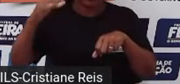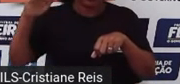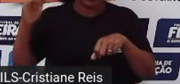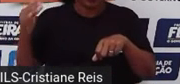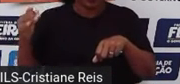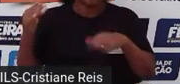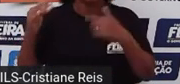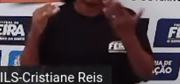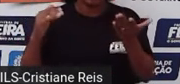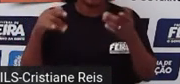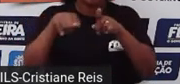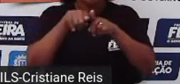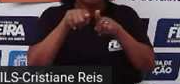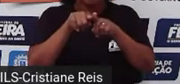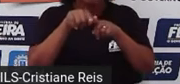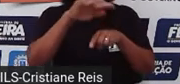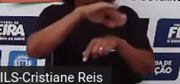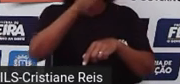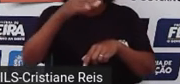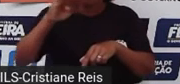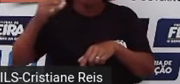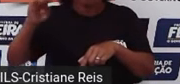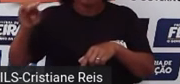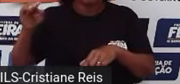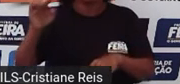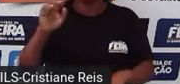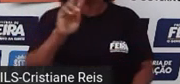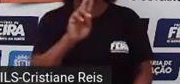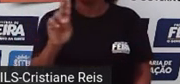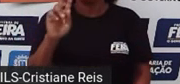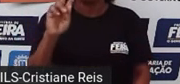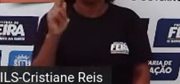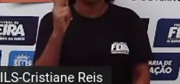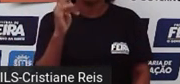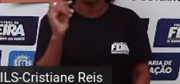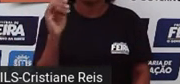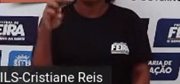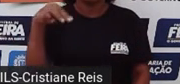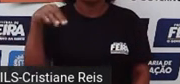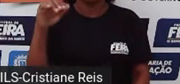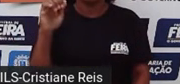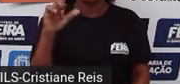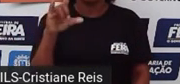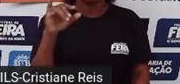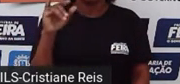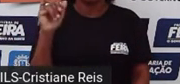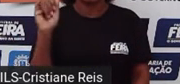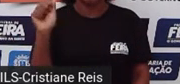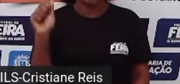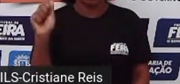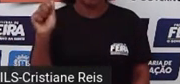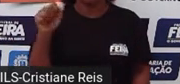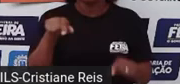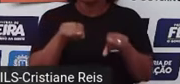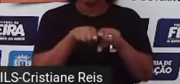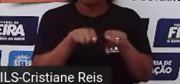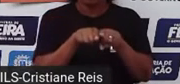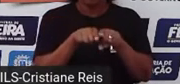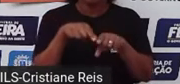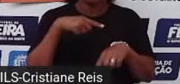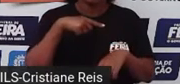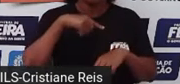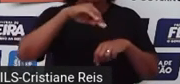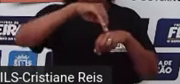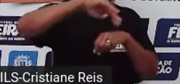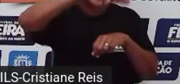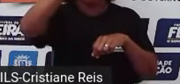a cadeia do Himalaia essa parte aqui mais escurinha onde a gente tem diversas planaltos também né aqui nessa região temos as